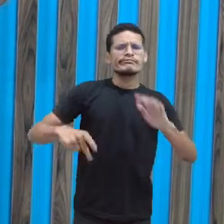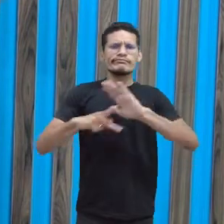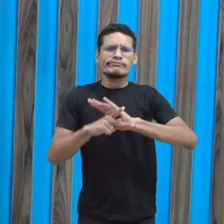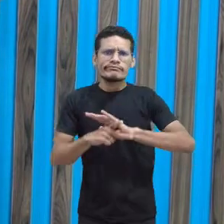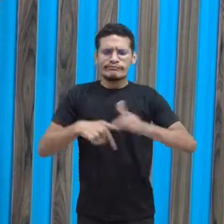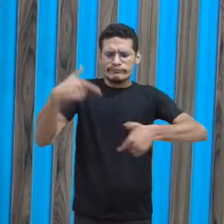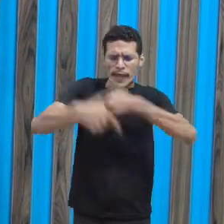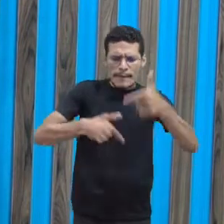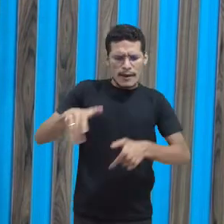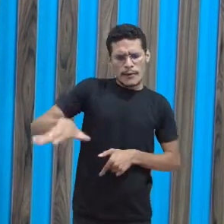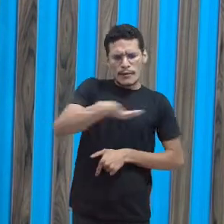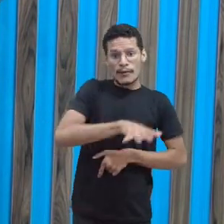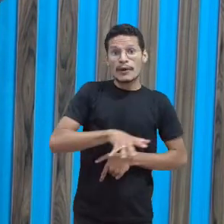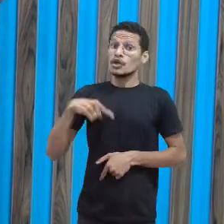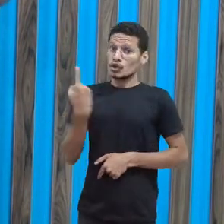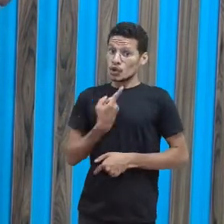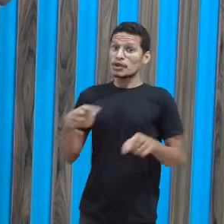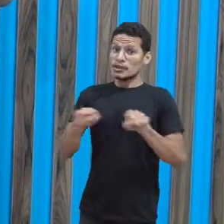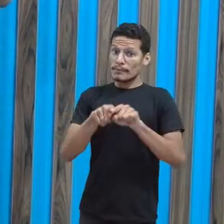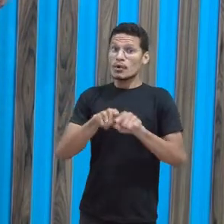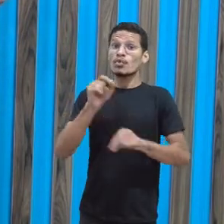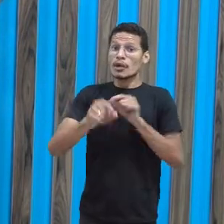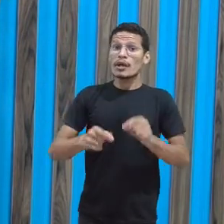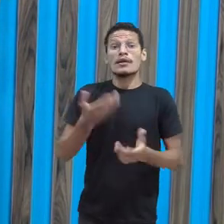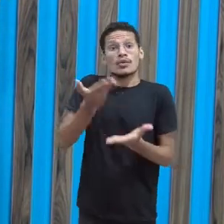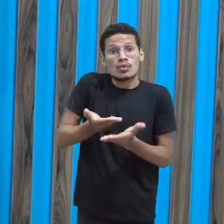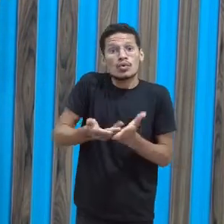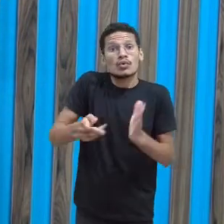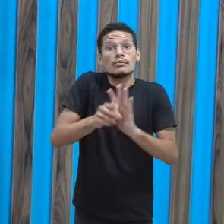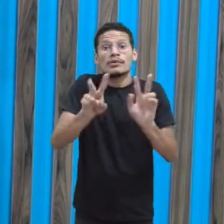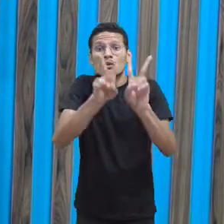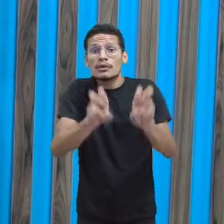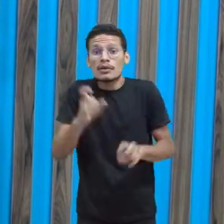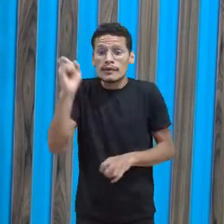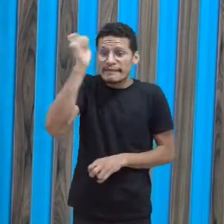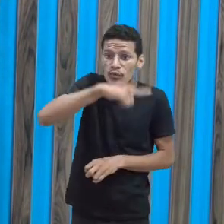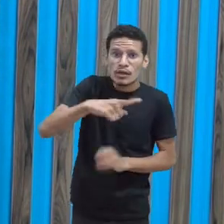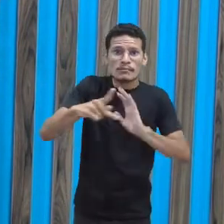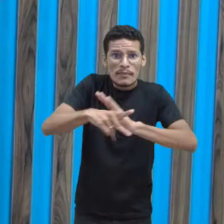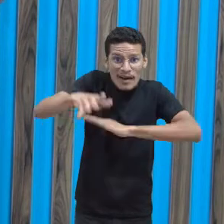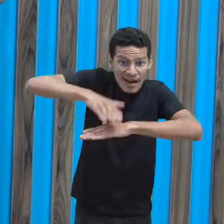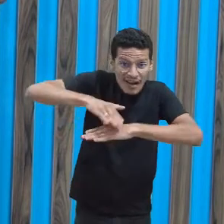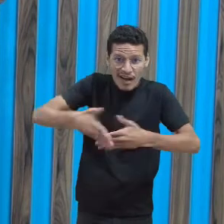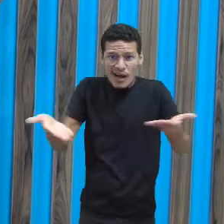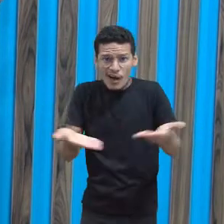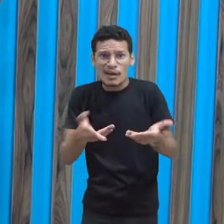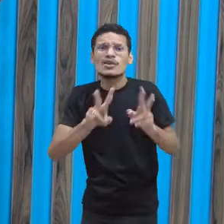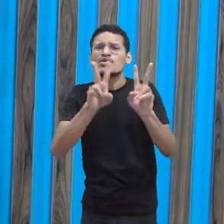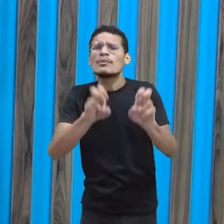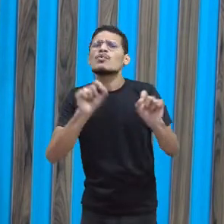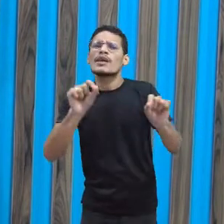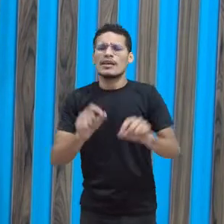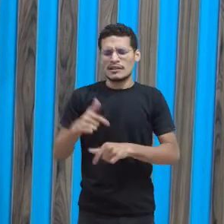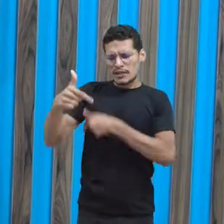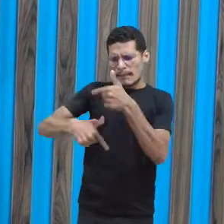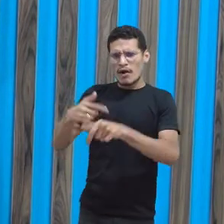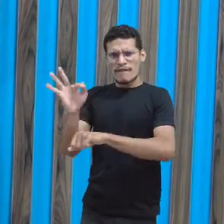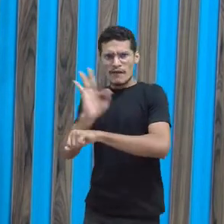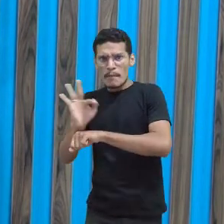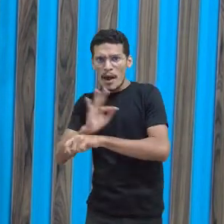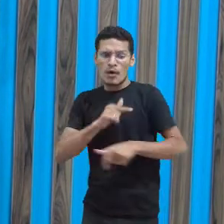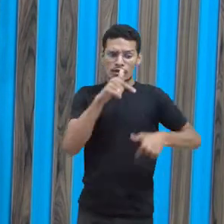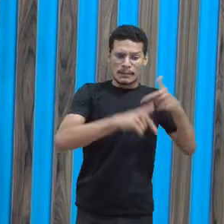trabalho. Acompanhamos também as dificuldades da atualidade, quando a gente falou sobre o trabalho formal e o trabalho